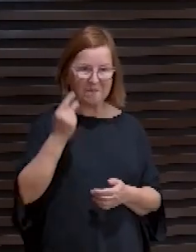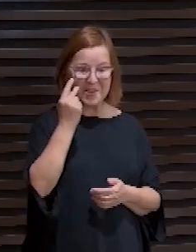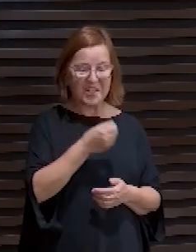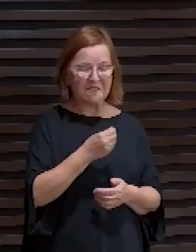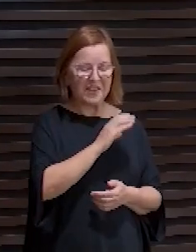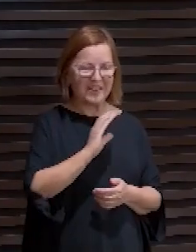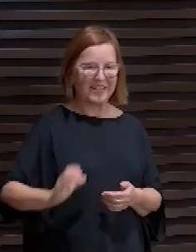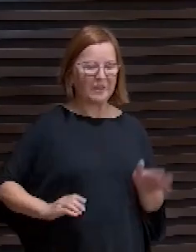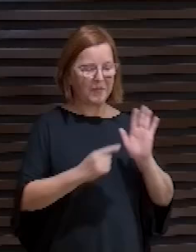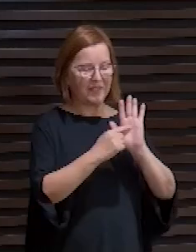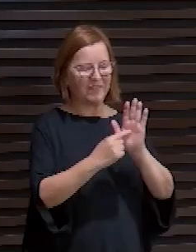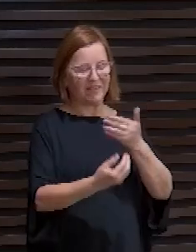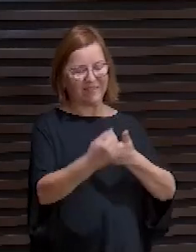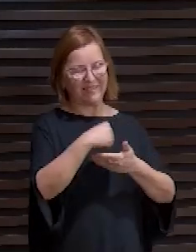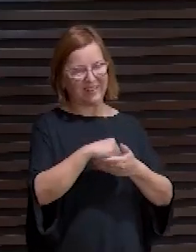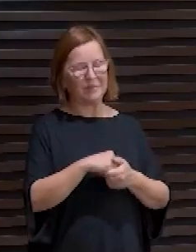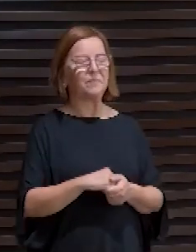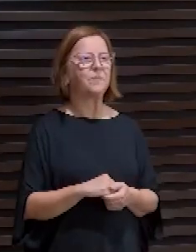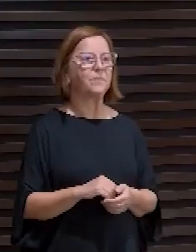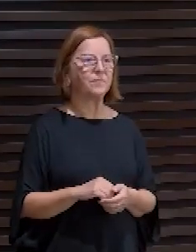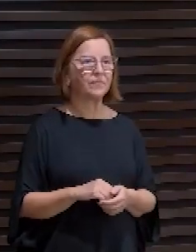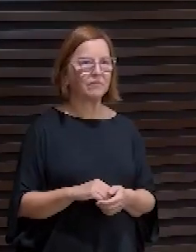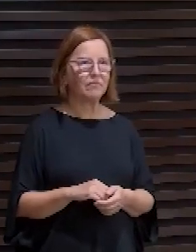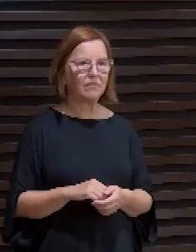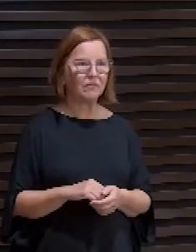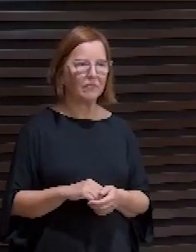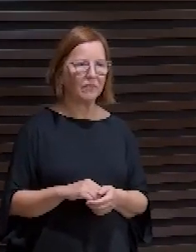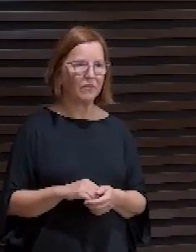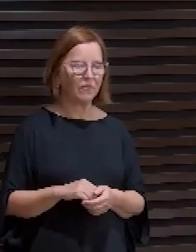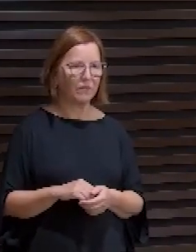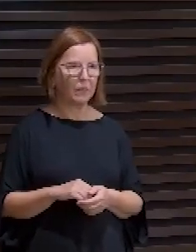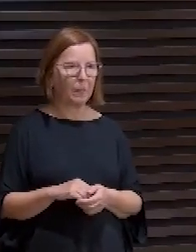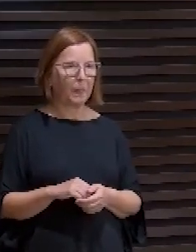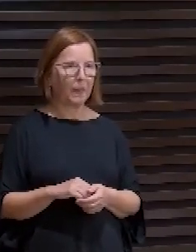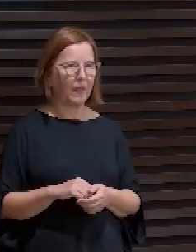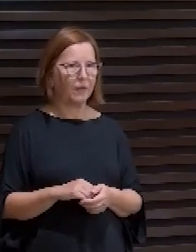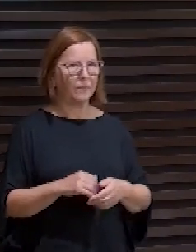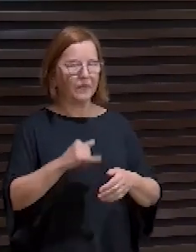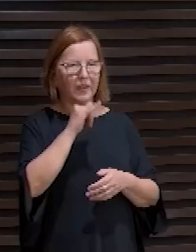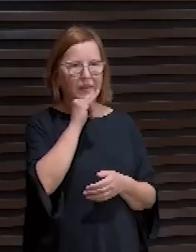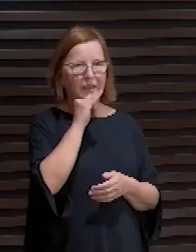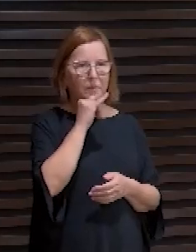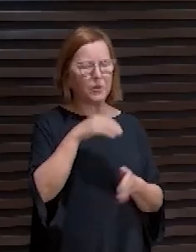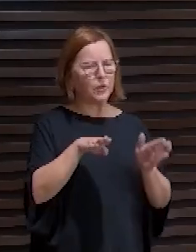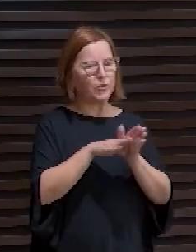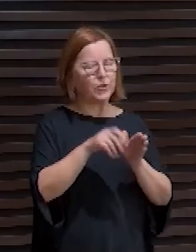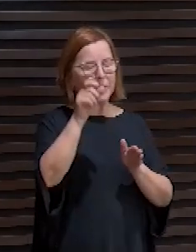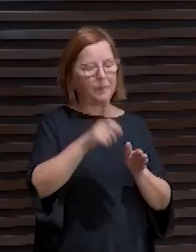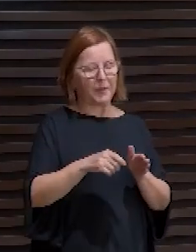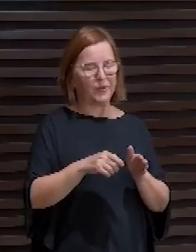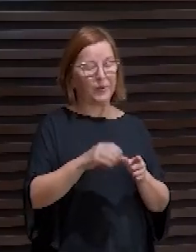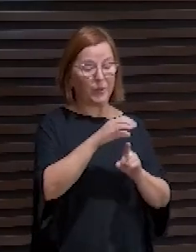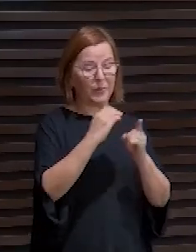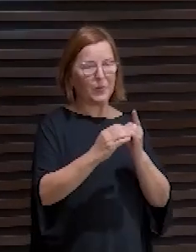somos individualistas. Aqui pode estar vazio, chega um na reunião de quarta-feira, senta sozinho lá, né? Aí o próximo,